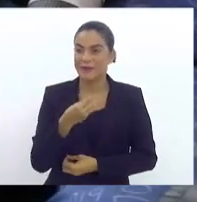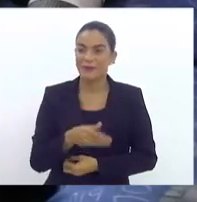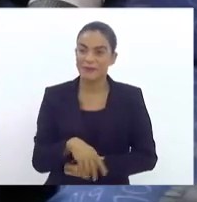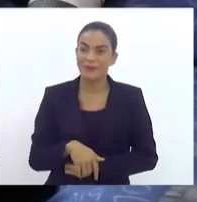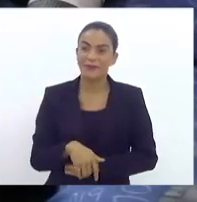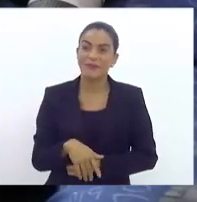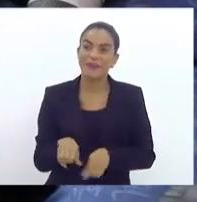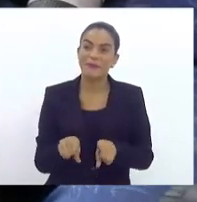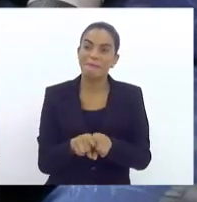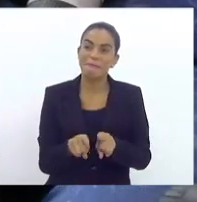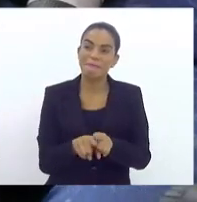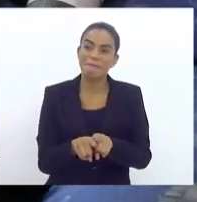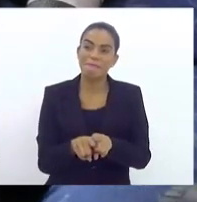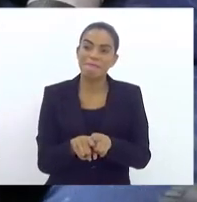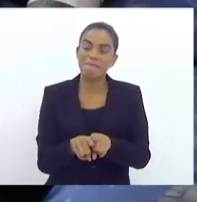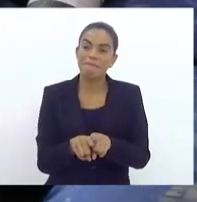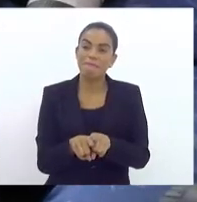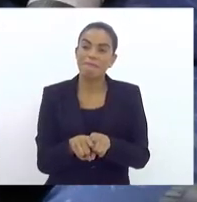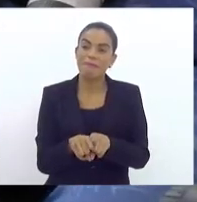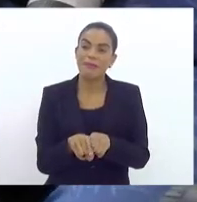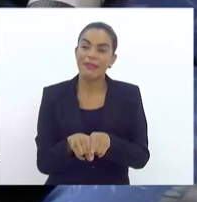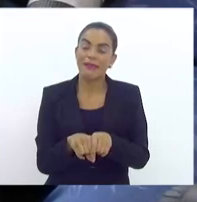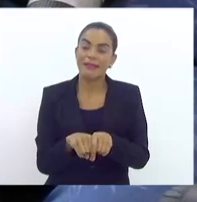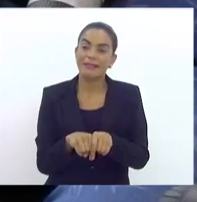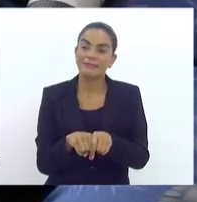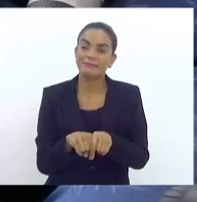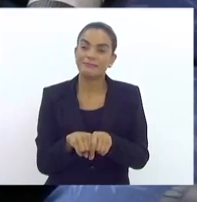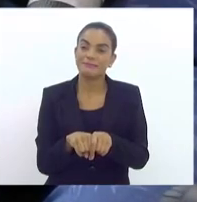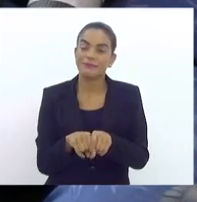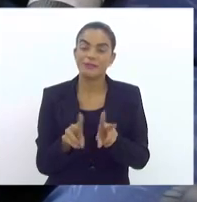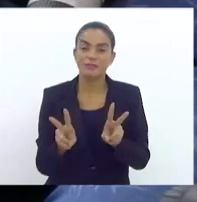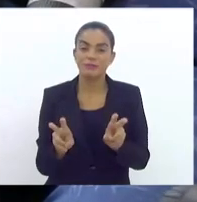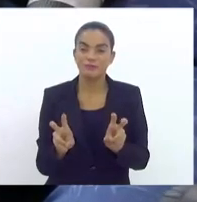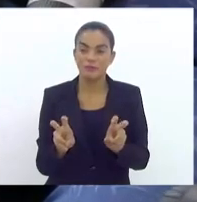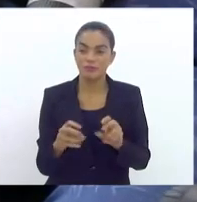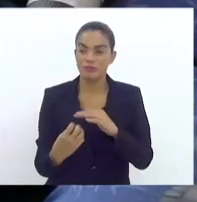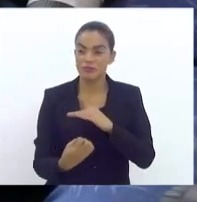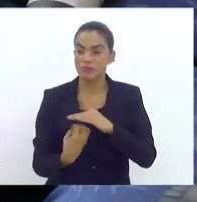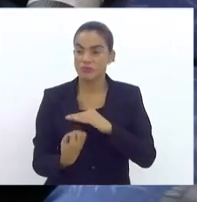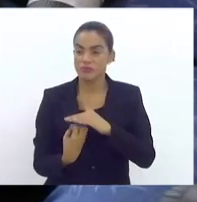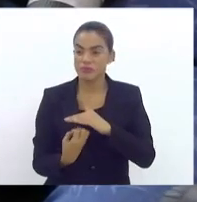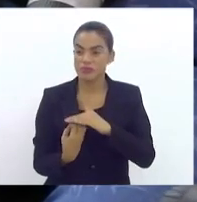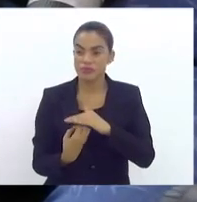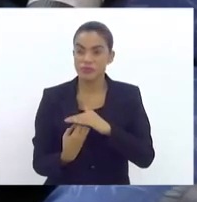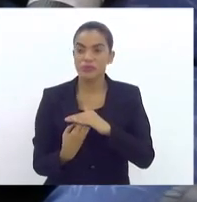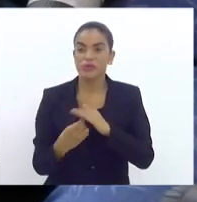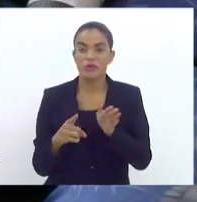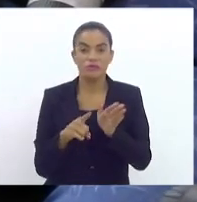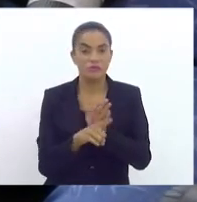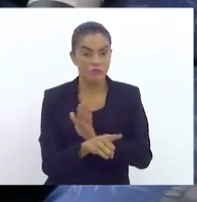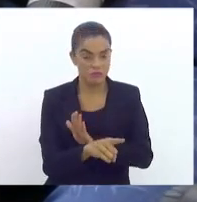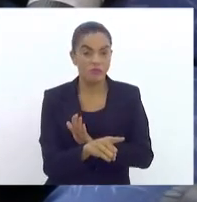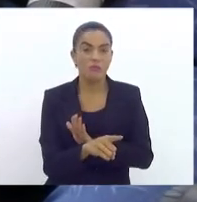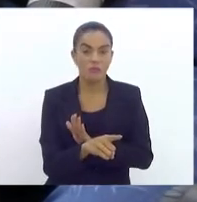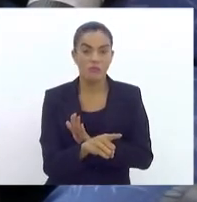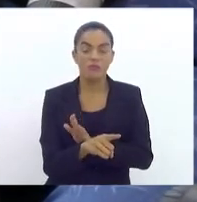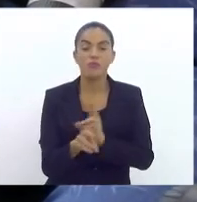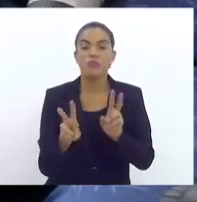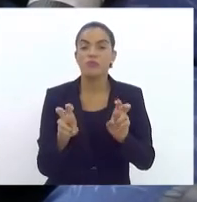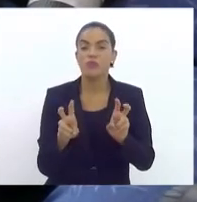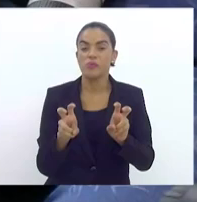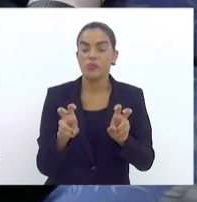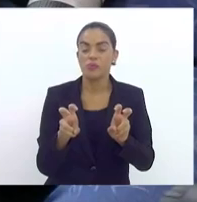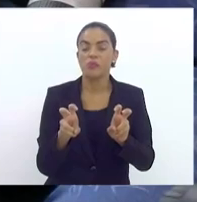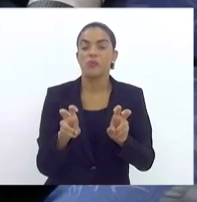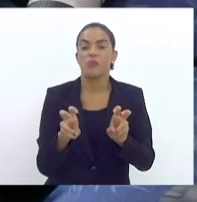mas para que isso seja feito né é a questão das empresas né que foi perguntado né pela deputada